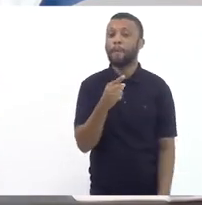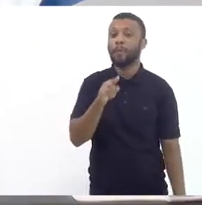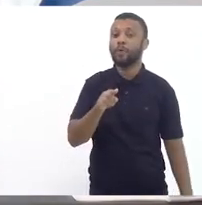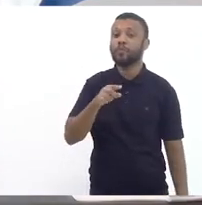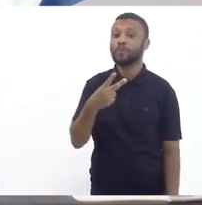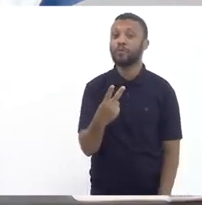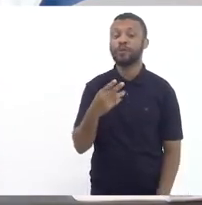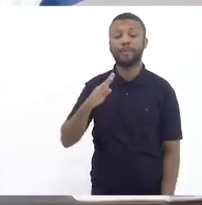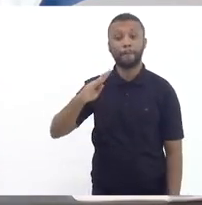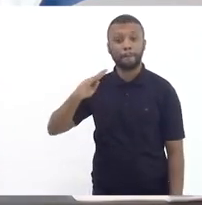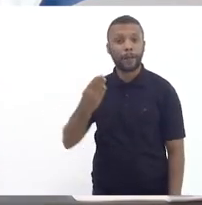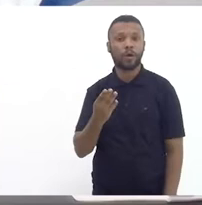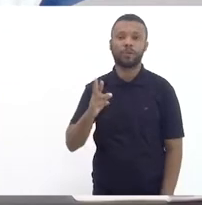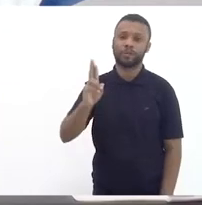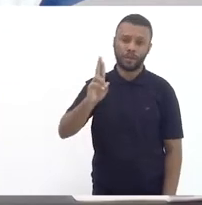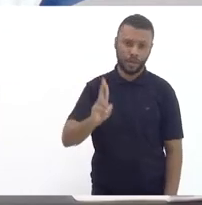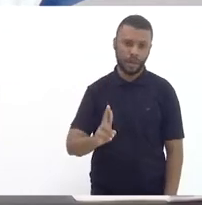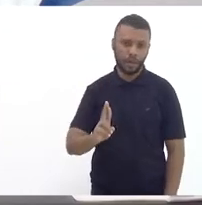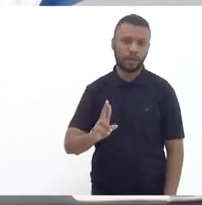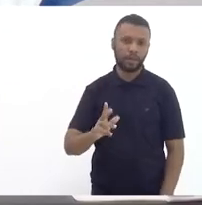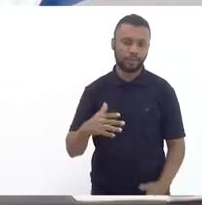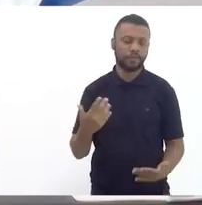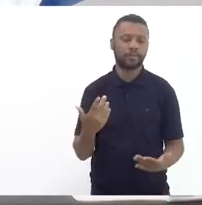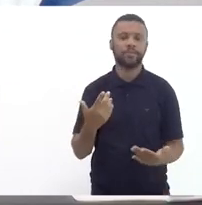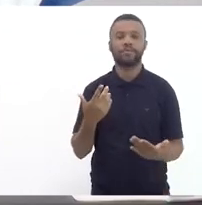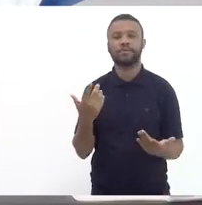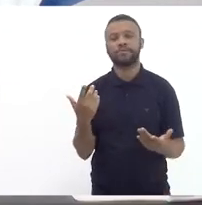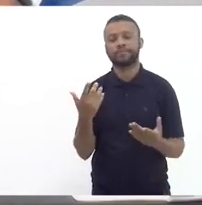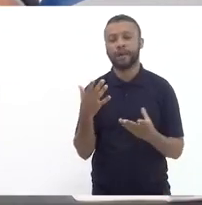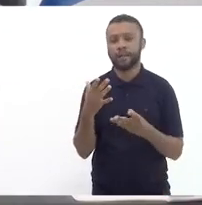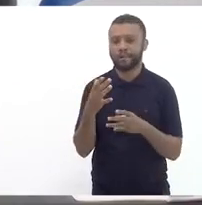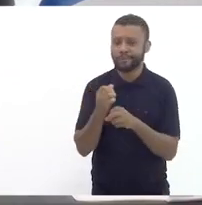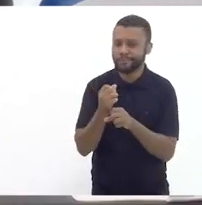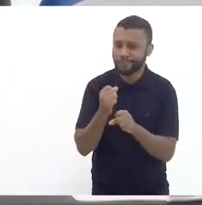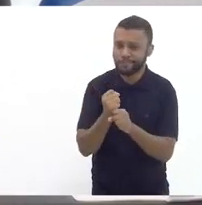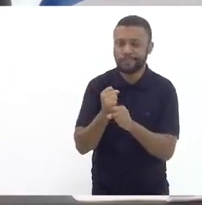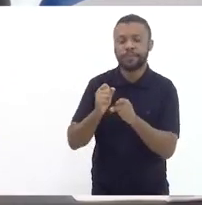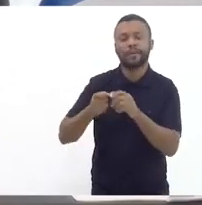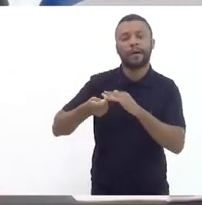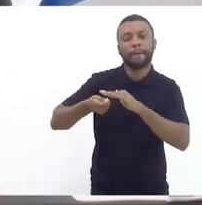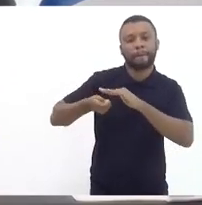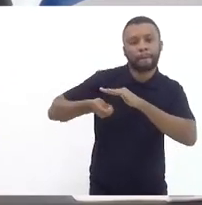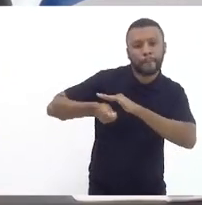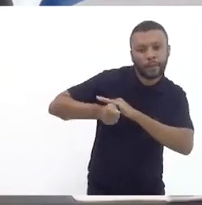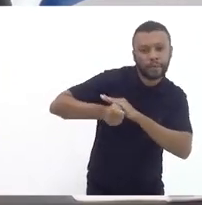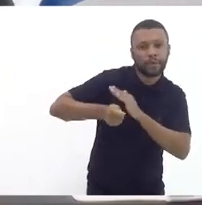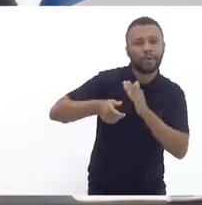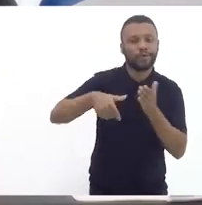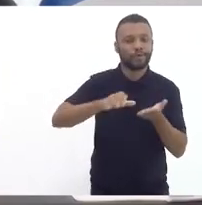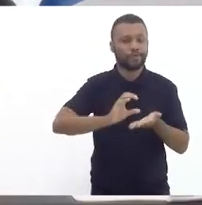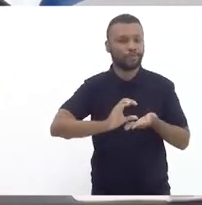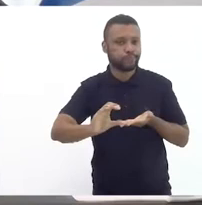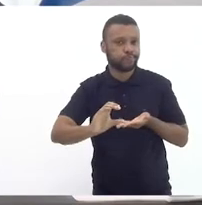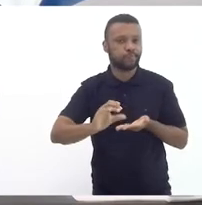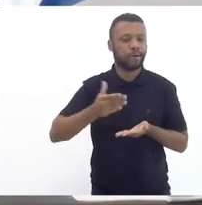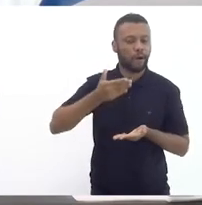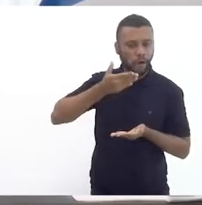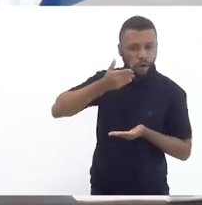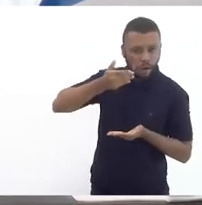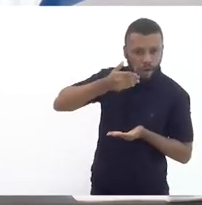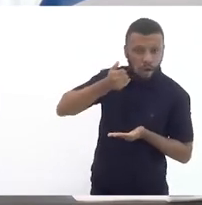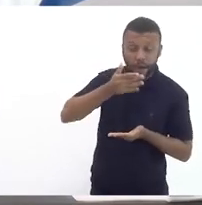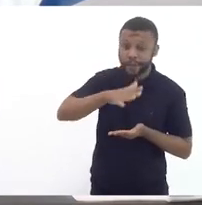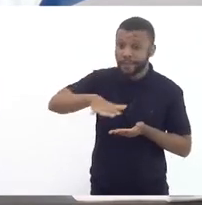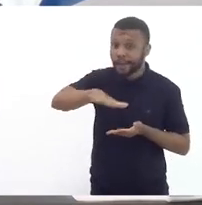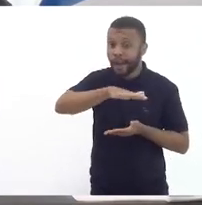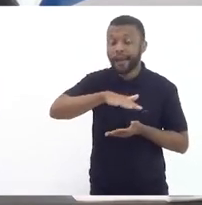reais para aperfeiçoamento, manutenção, enfim, melhorias, modernização da malha